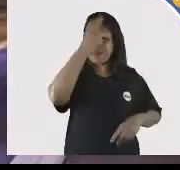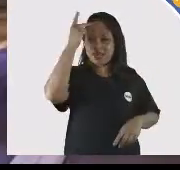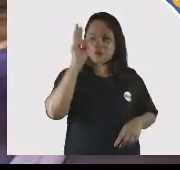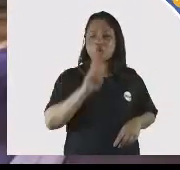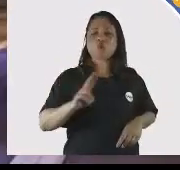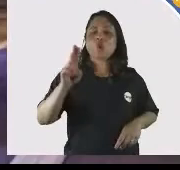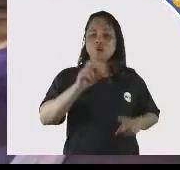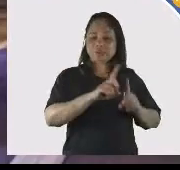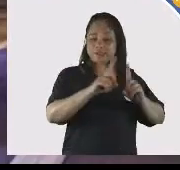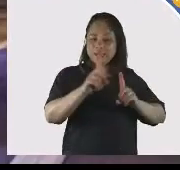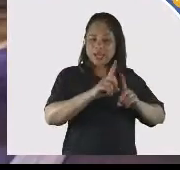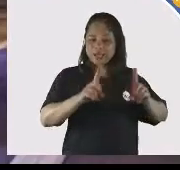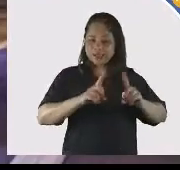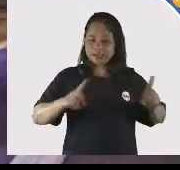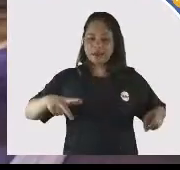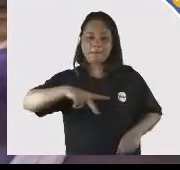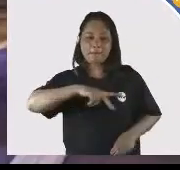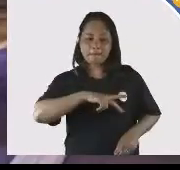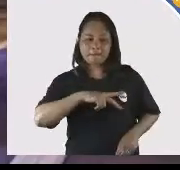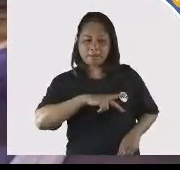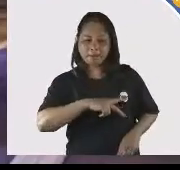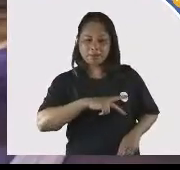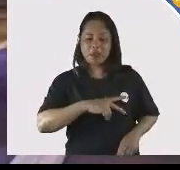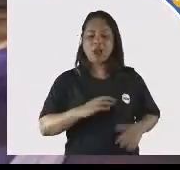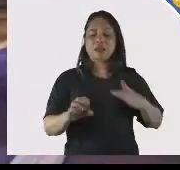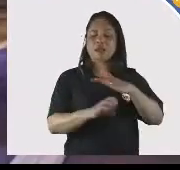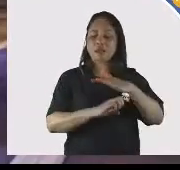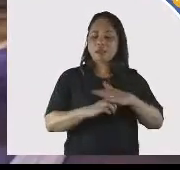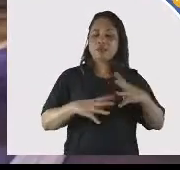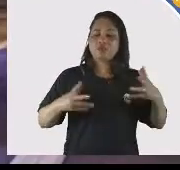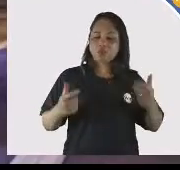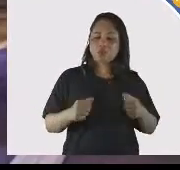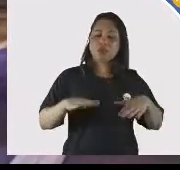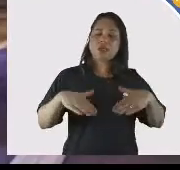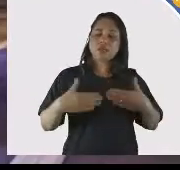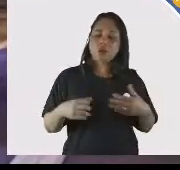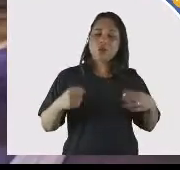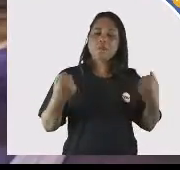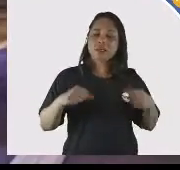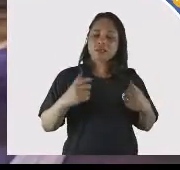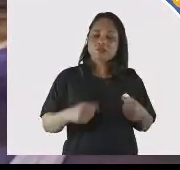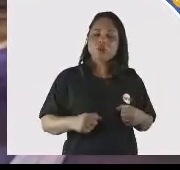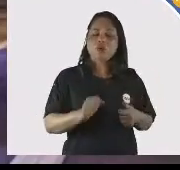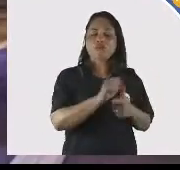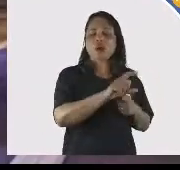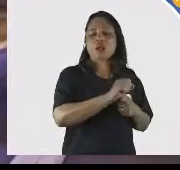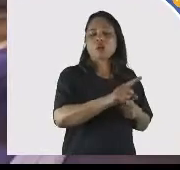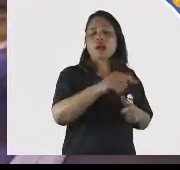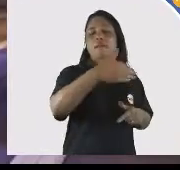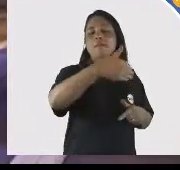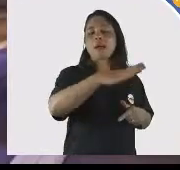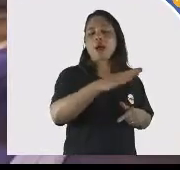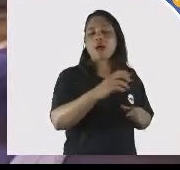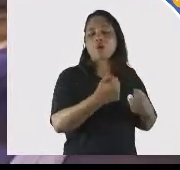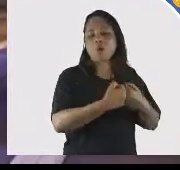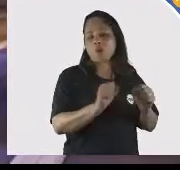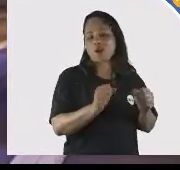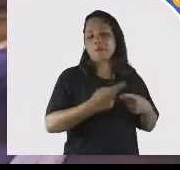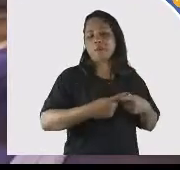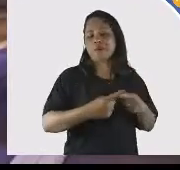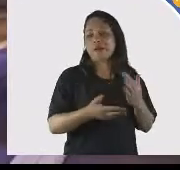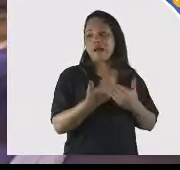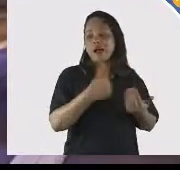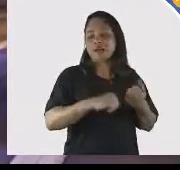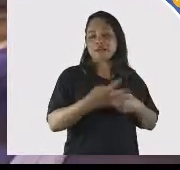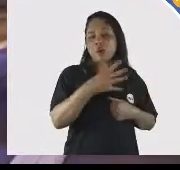particular né fretamento de empresas e tudo mais então ônibus de 48 lugares só